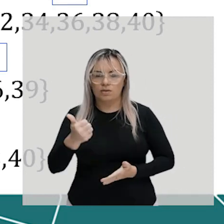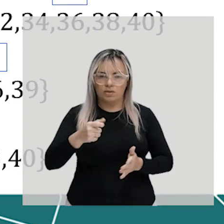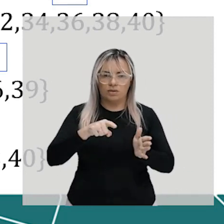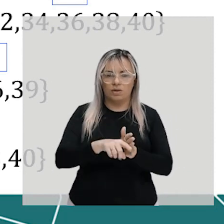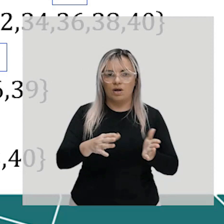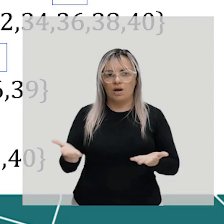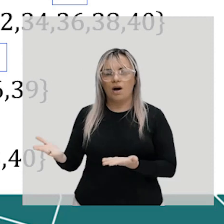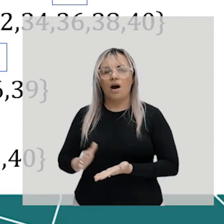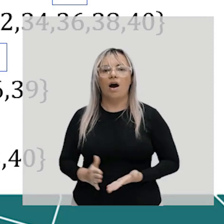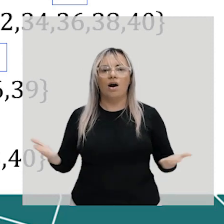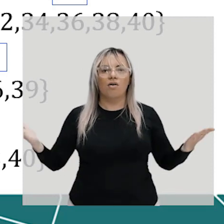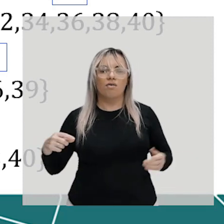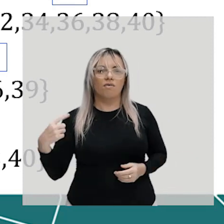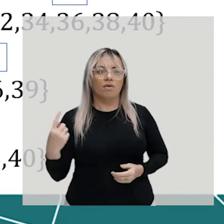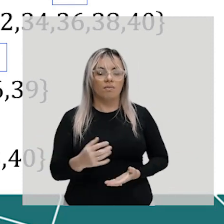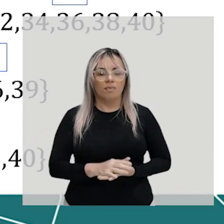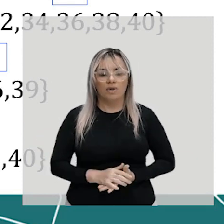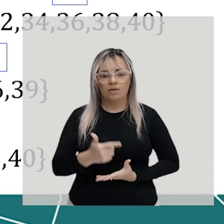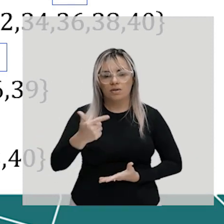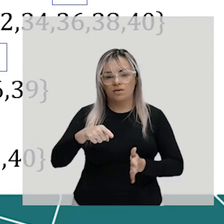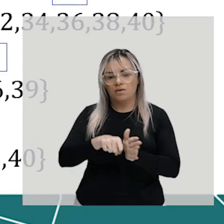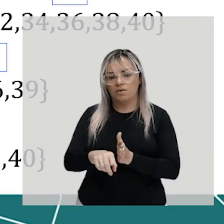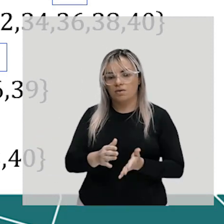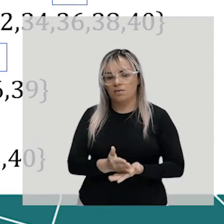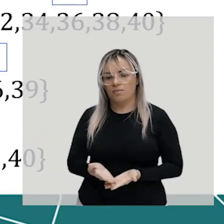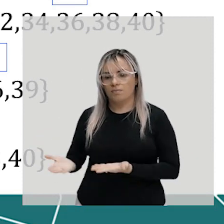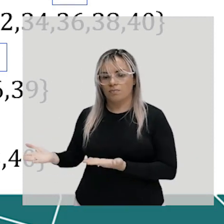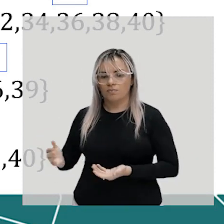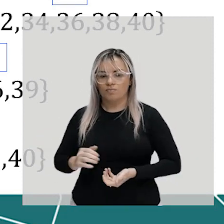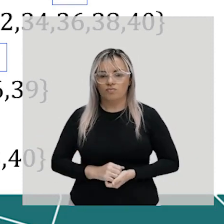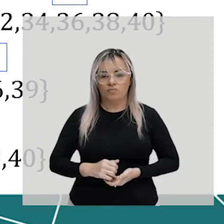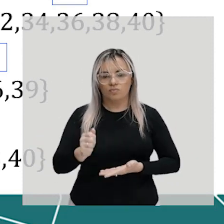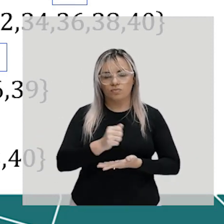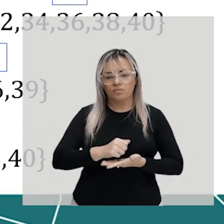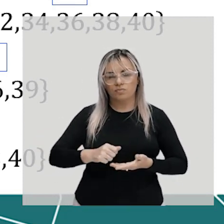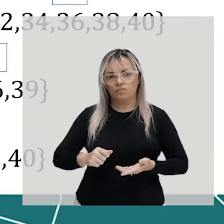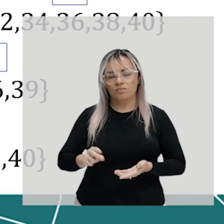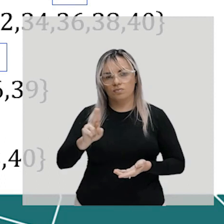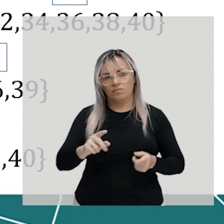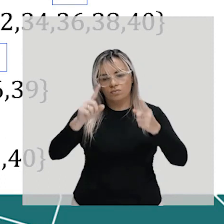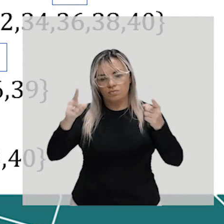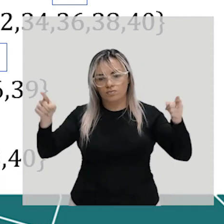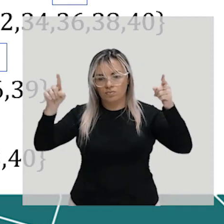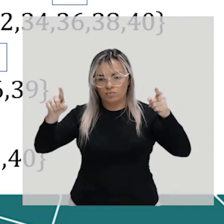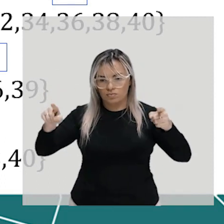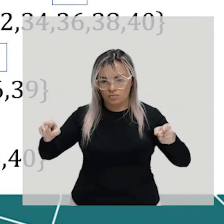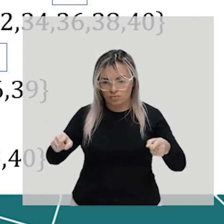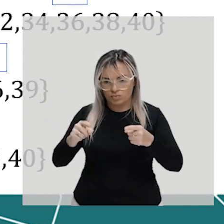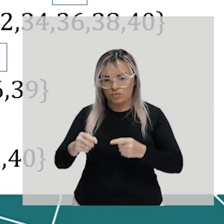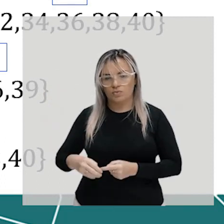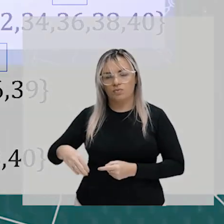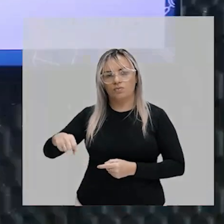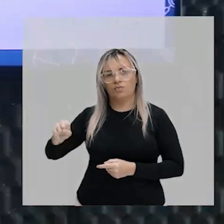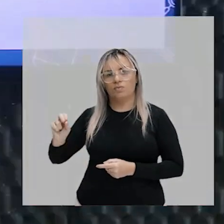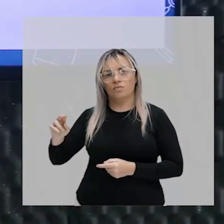vamos passar para a segunda na segunda temos o seguinte anunciado escreva usando Chaves os seguintes subconjuntos de